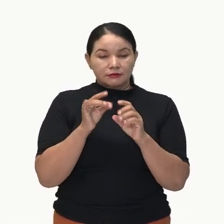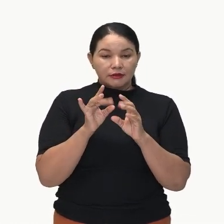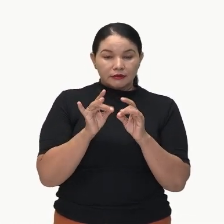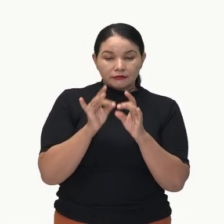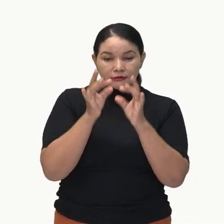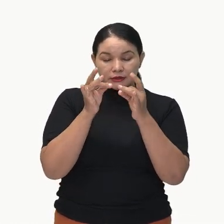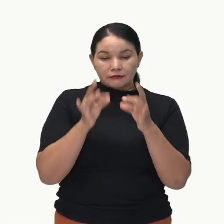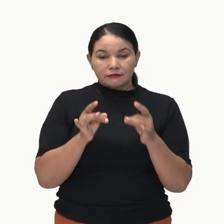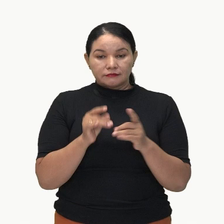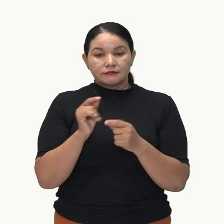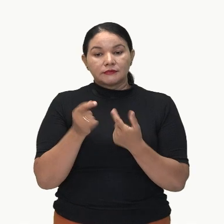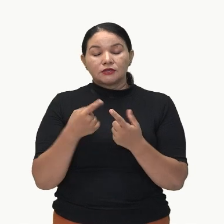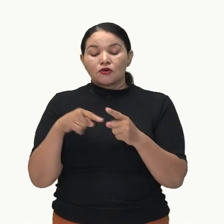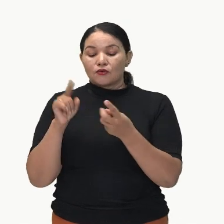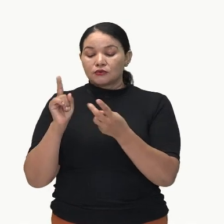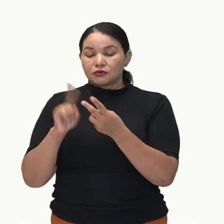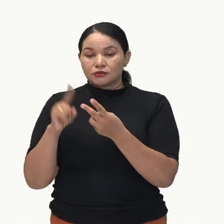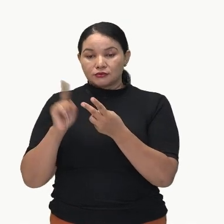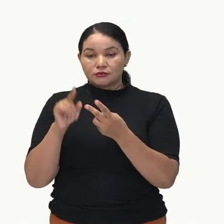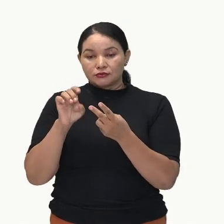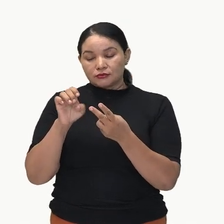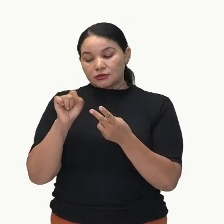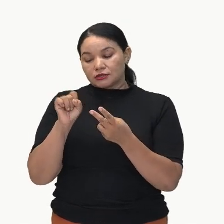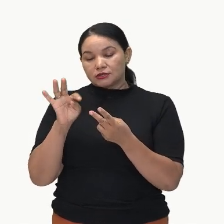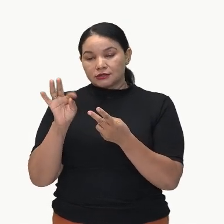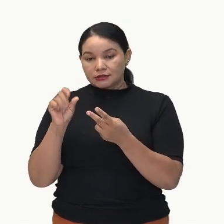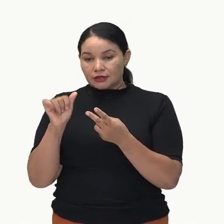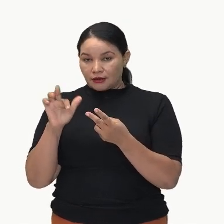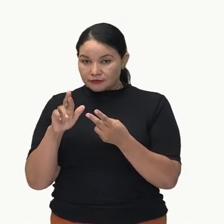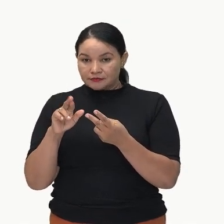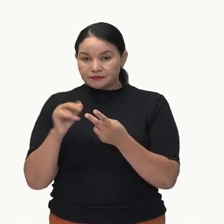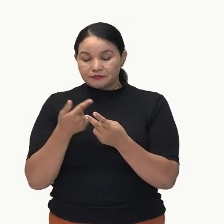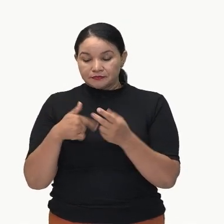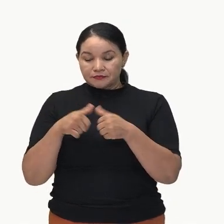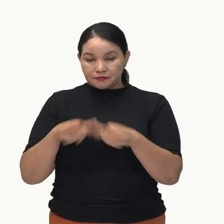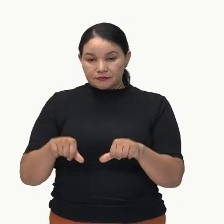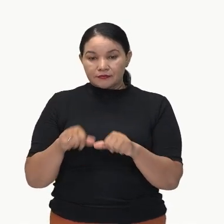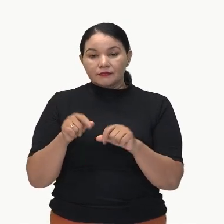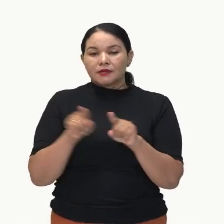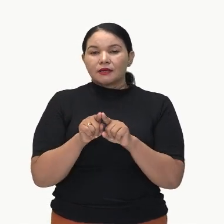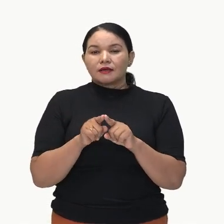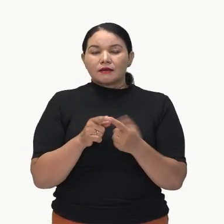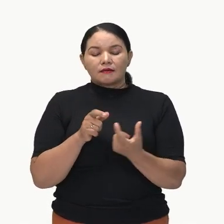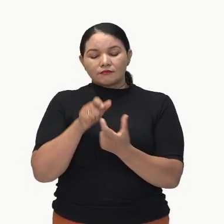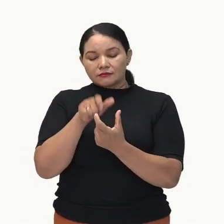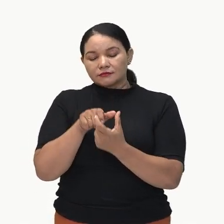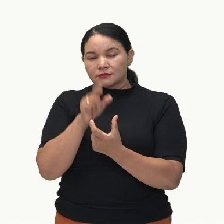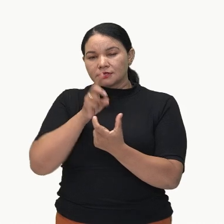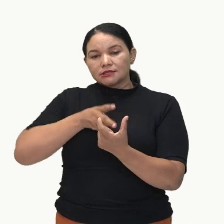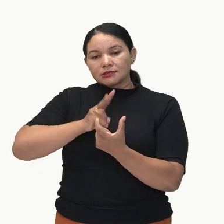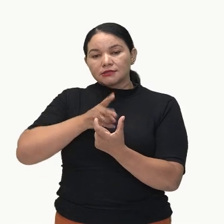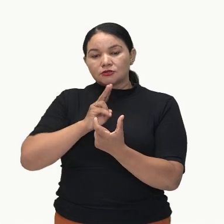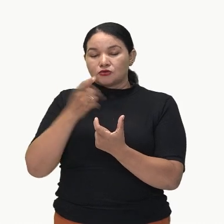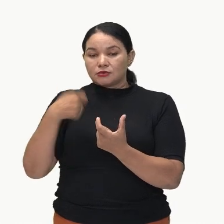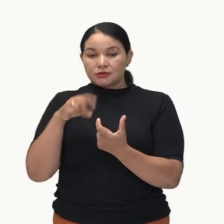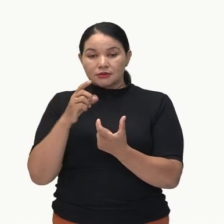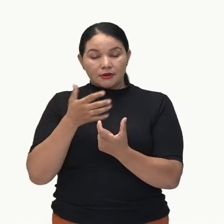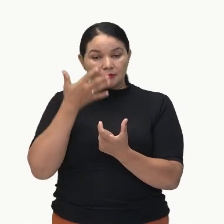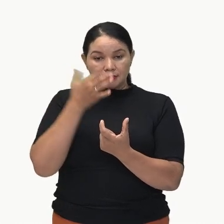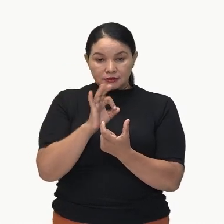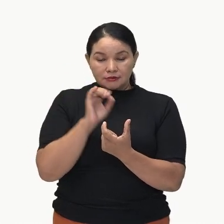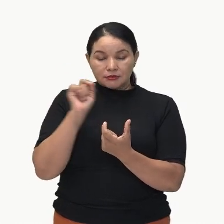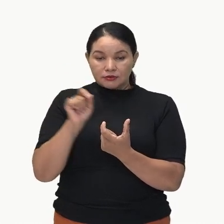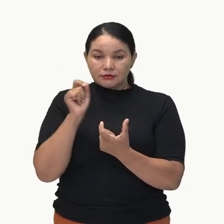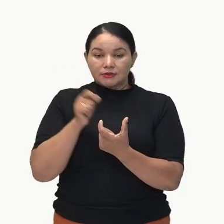verbo estar. Quando eu falo de verbo de raiz irregular, eu tenho que observar a raiz, o radical desse verbo. Se eu